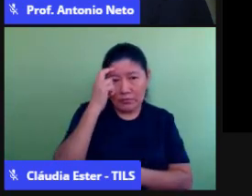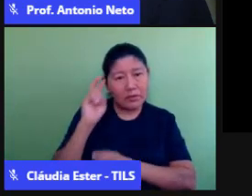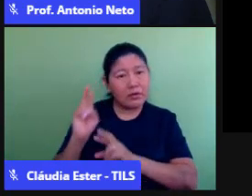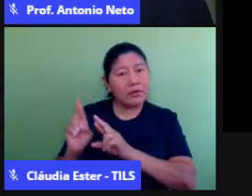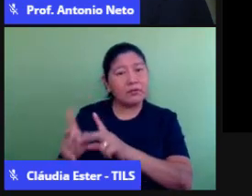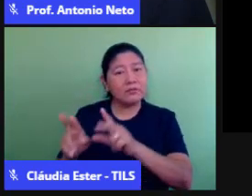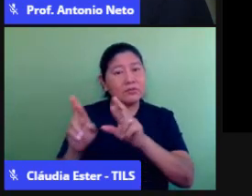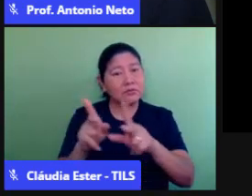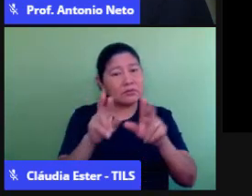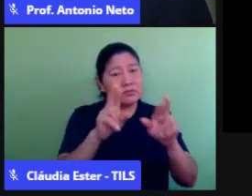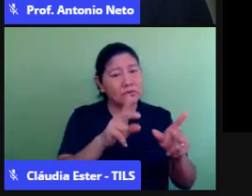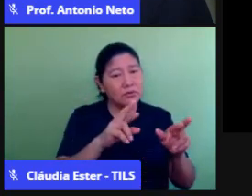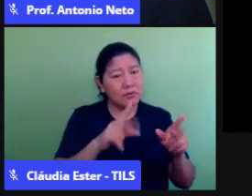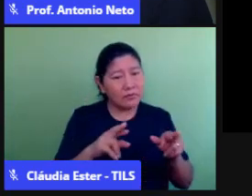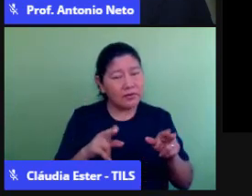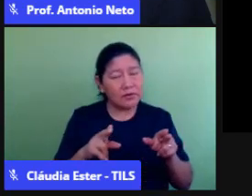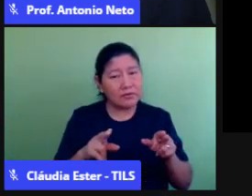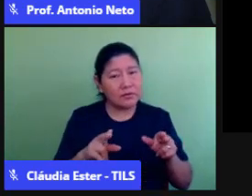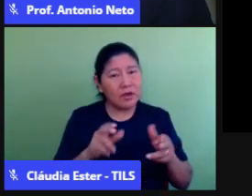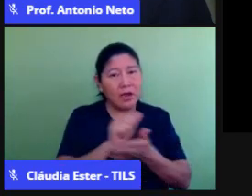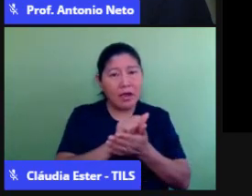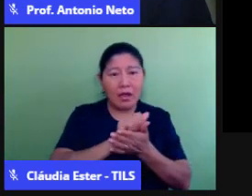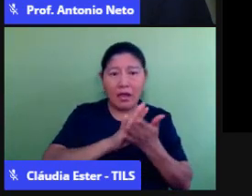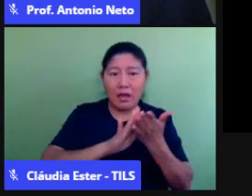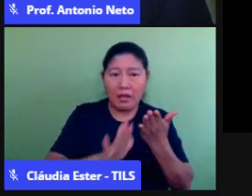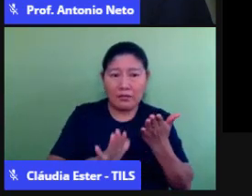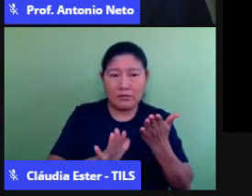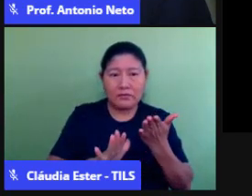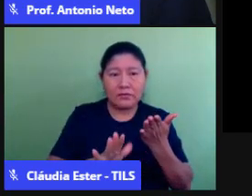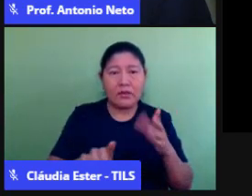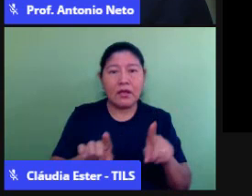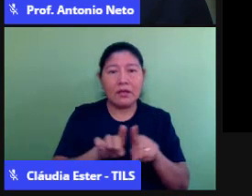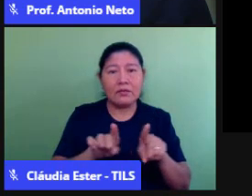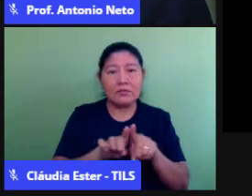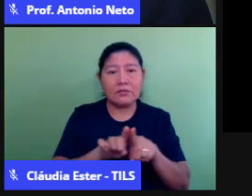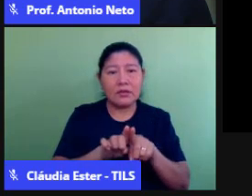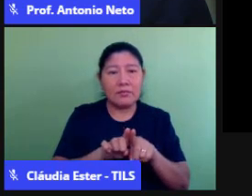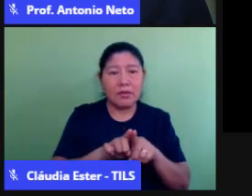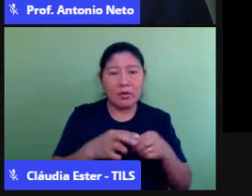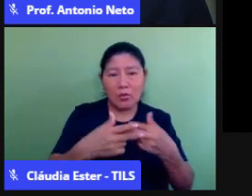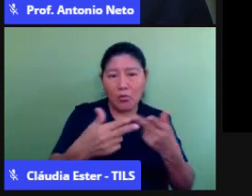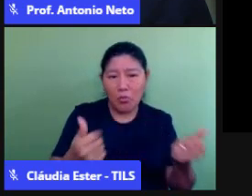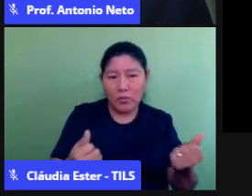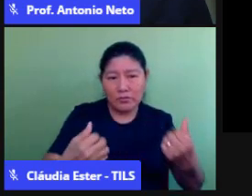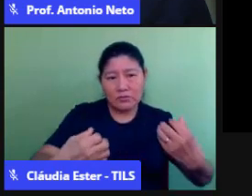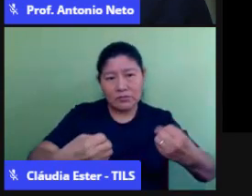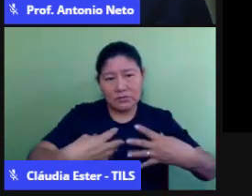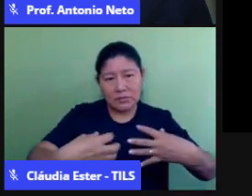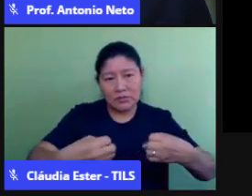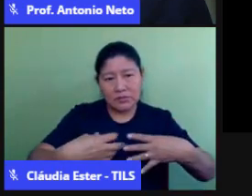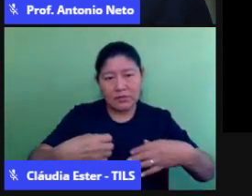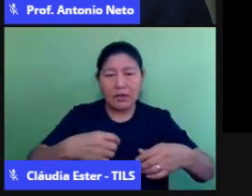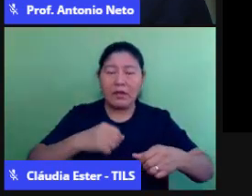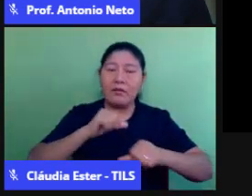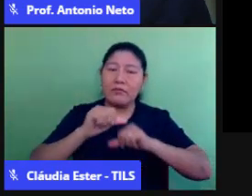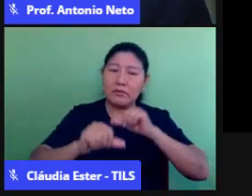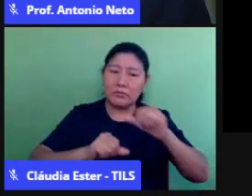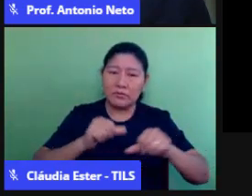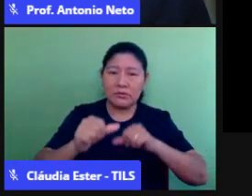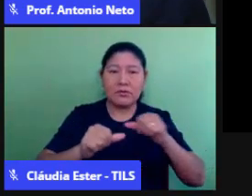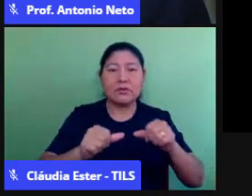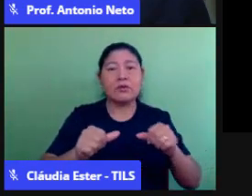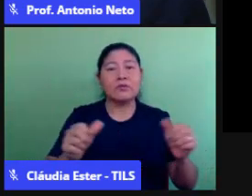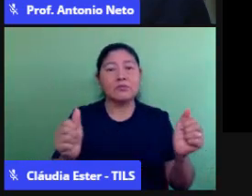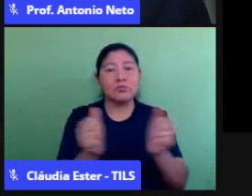eles exercidas, principalmente no setor de comércio, né? Então, a nossa aptidão até